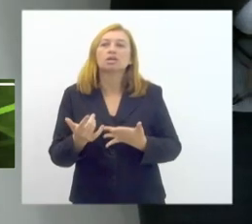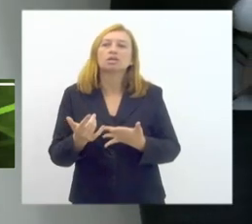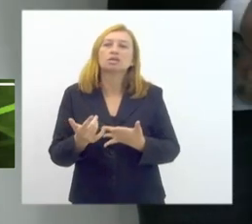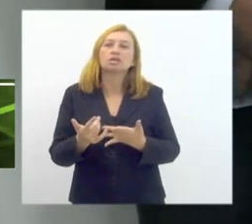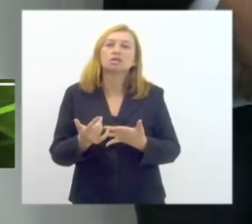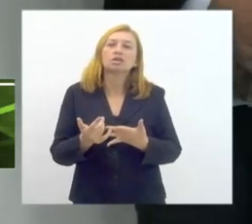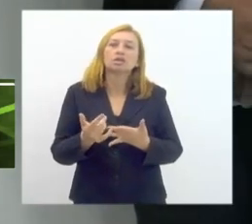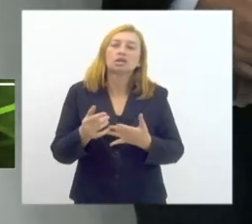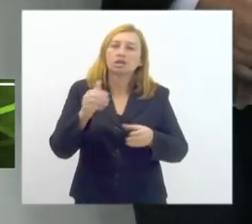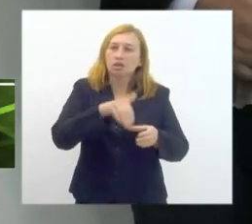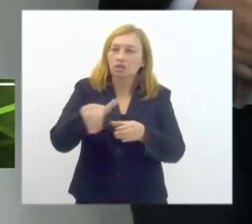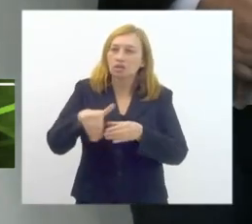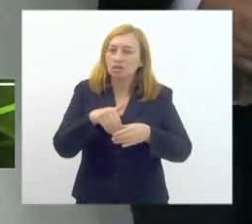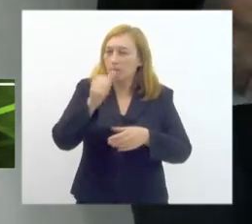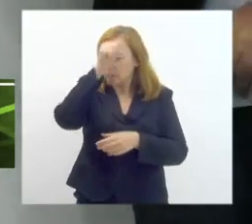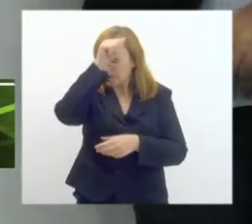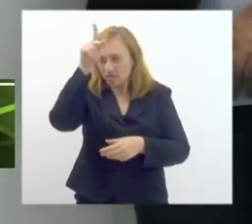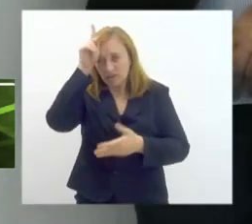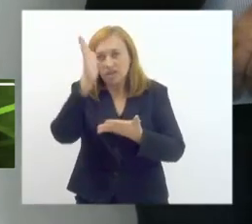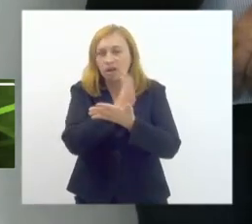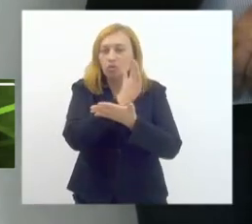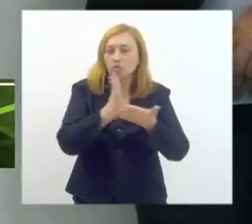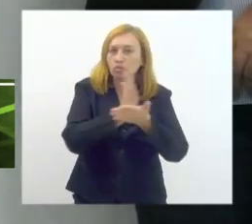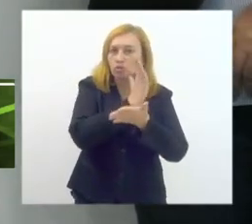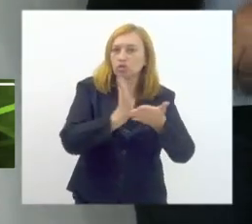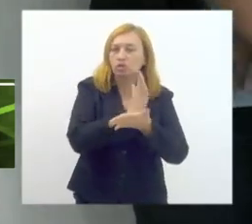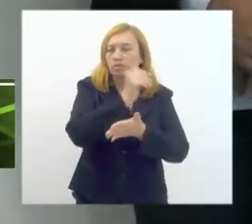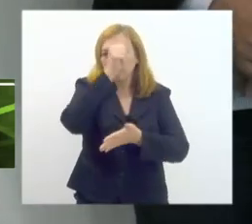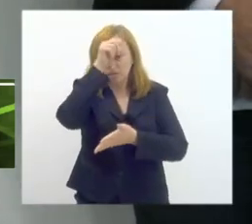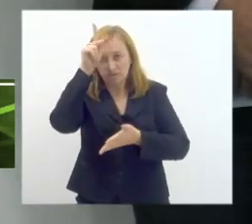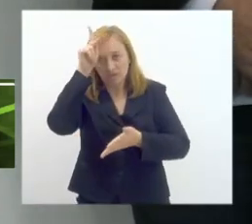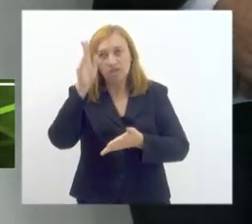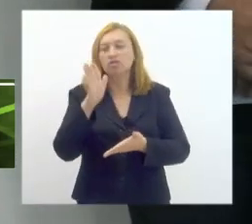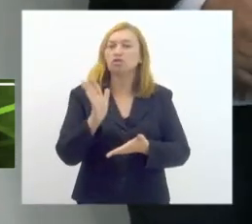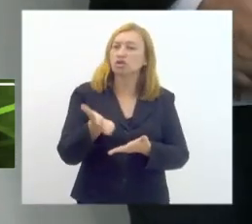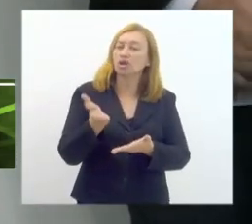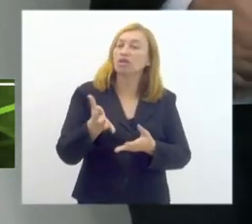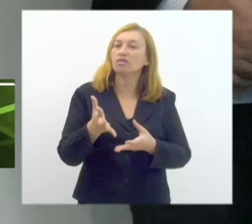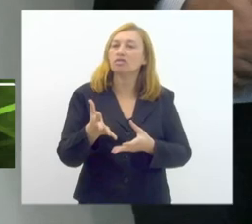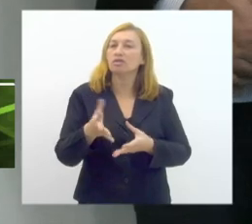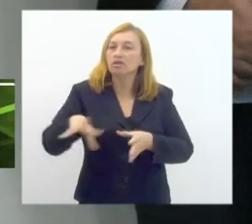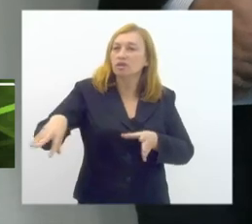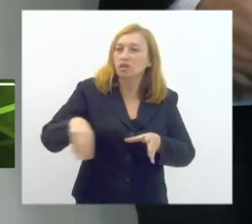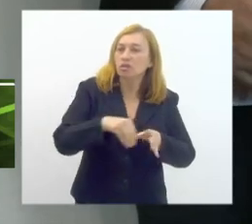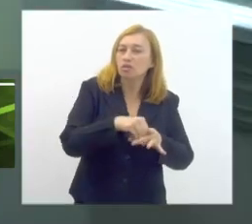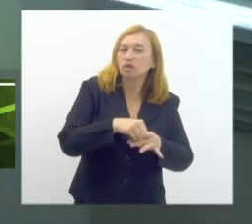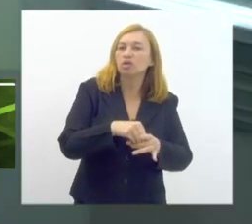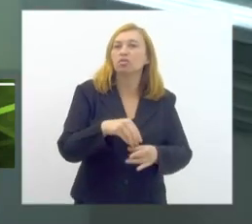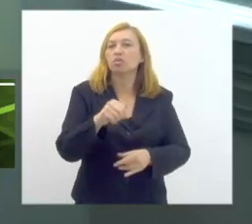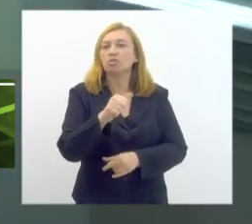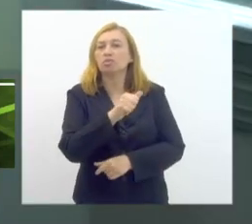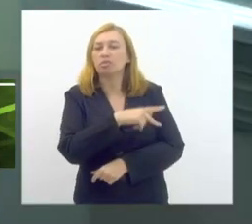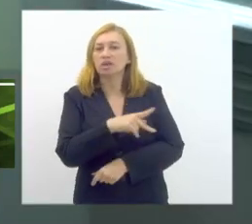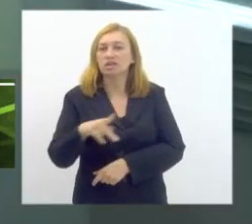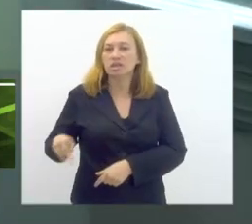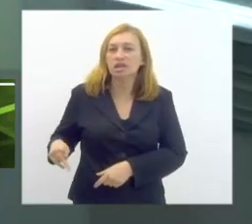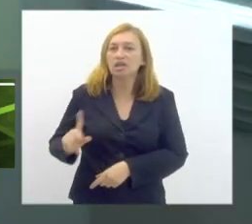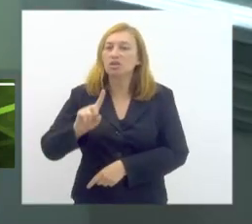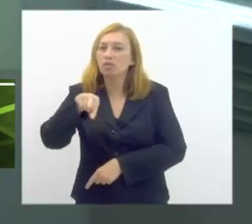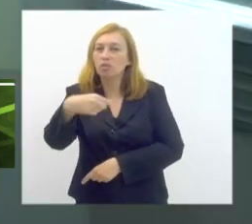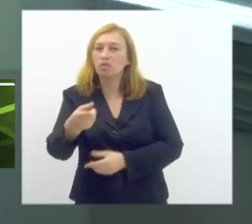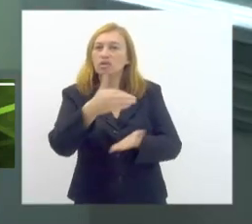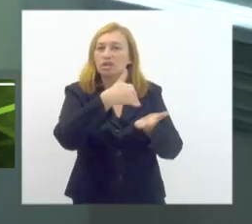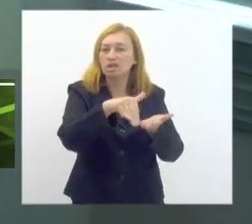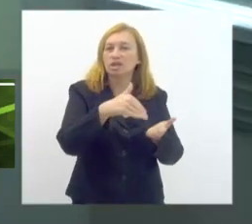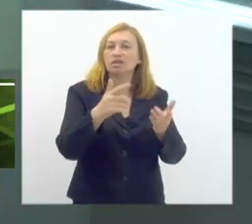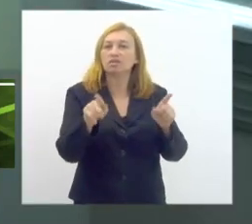fazendo a eleição, trazendo prefeitos, então alguns prefeitos já foram colocados como presidentes, outros secretários também da